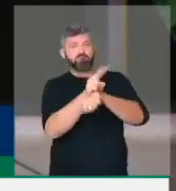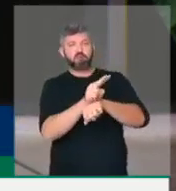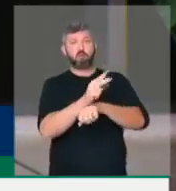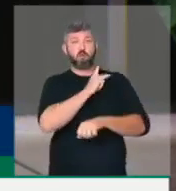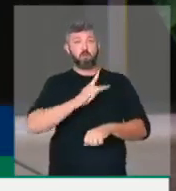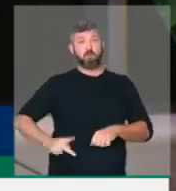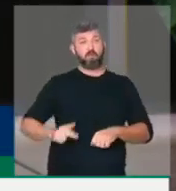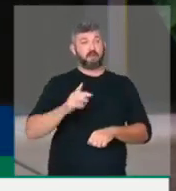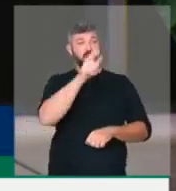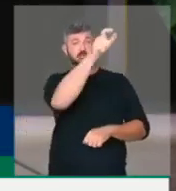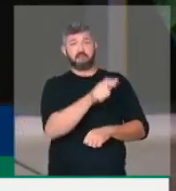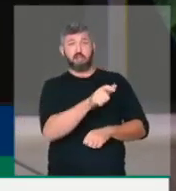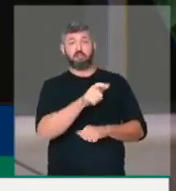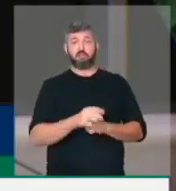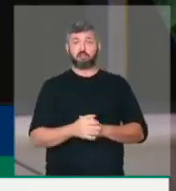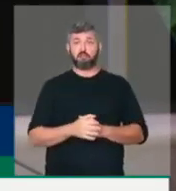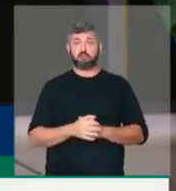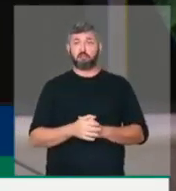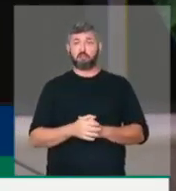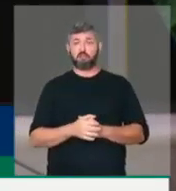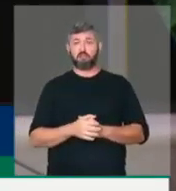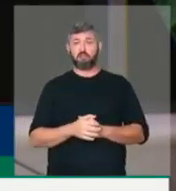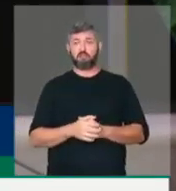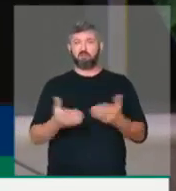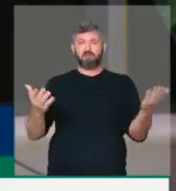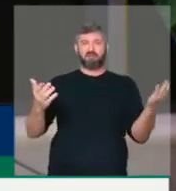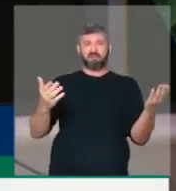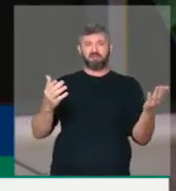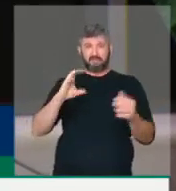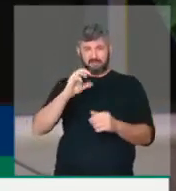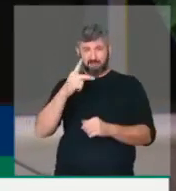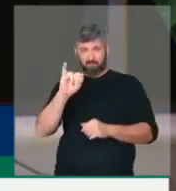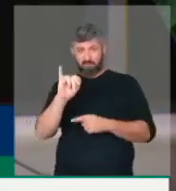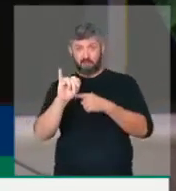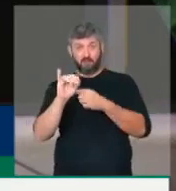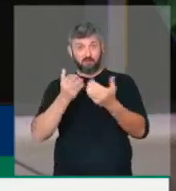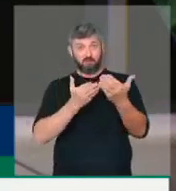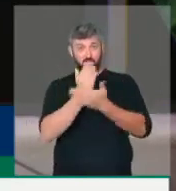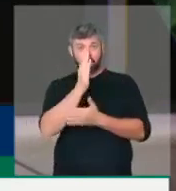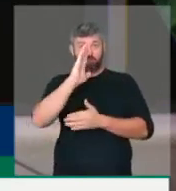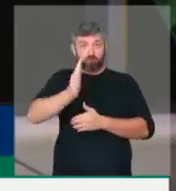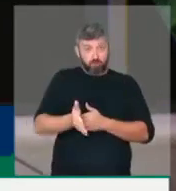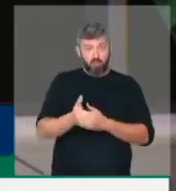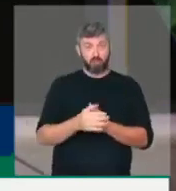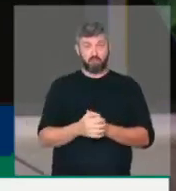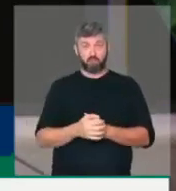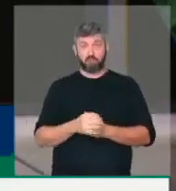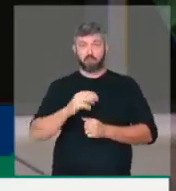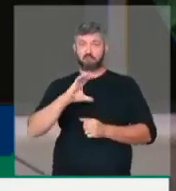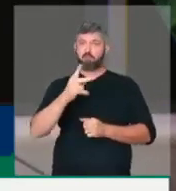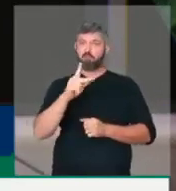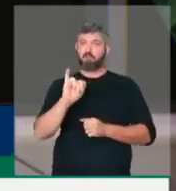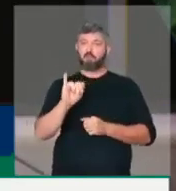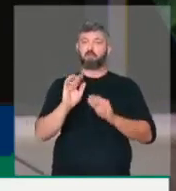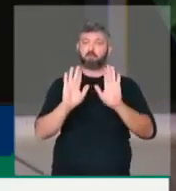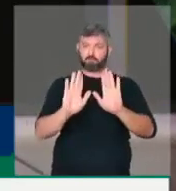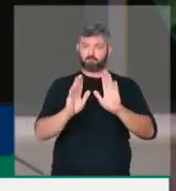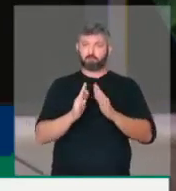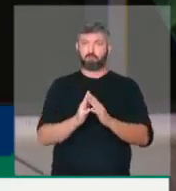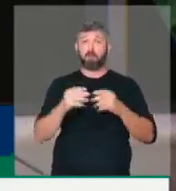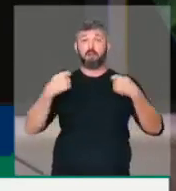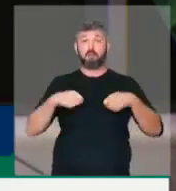da República. E o pedido da CPI, aprovado. Uma CPI, senhoras e senhores, ela precisa